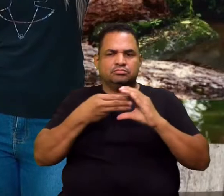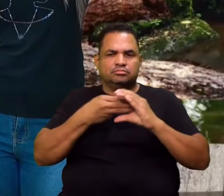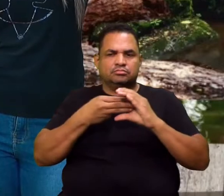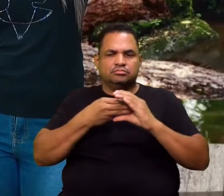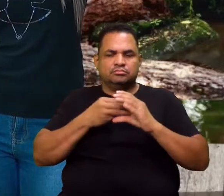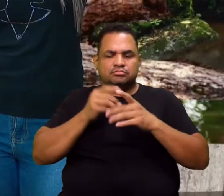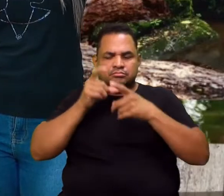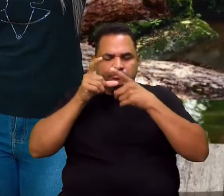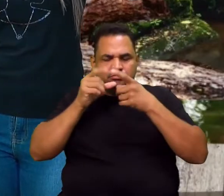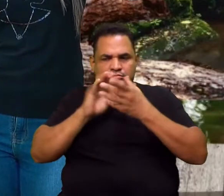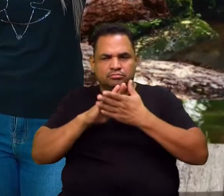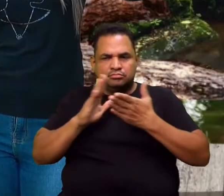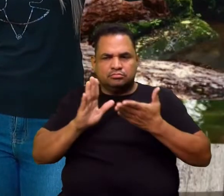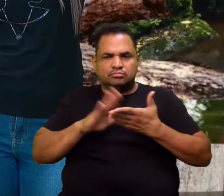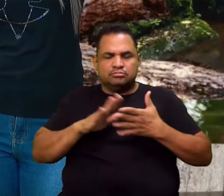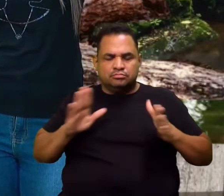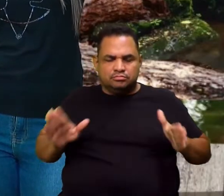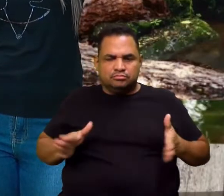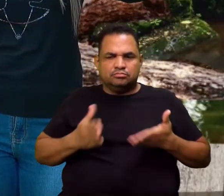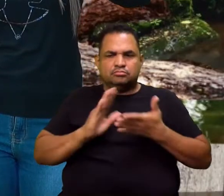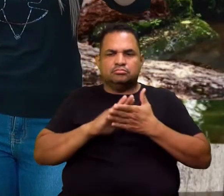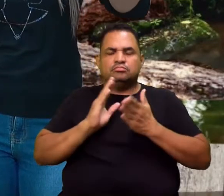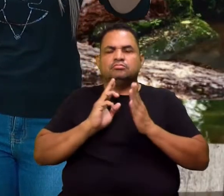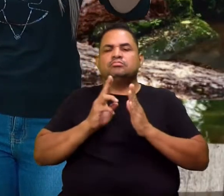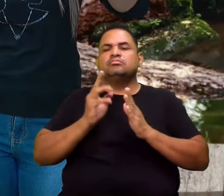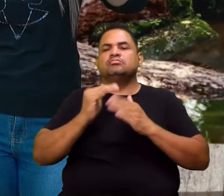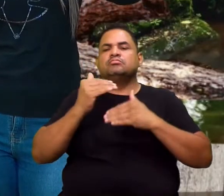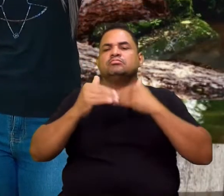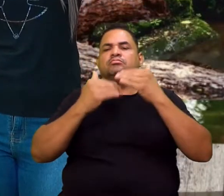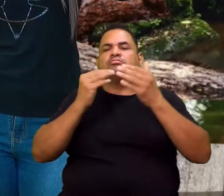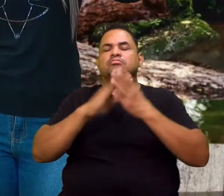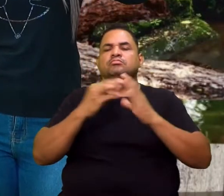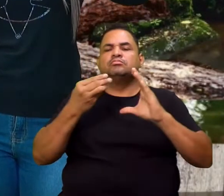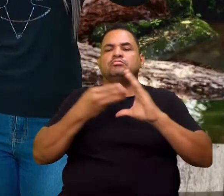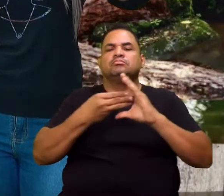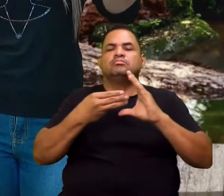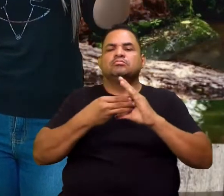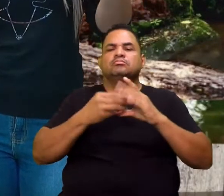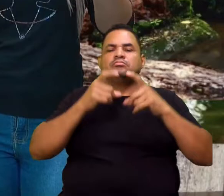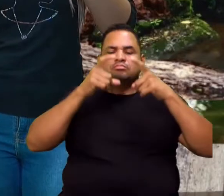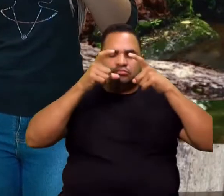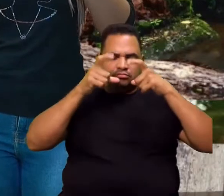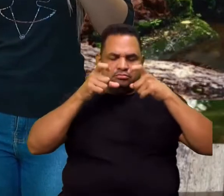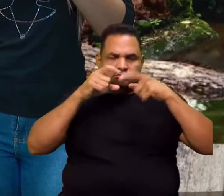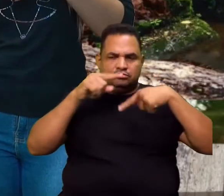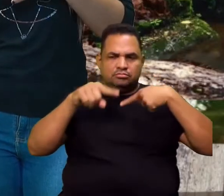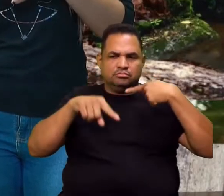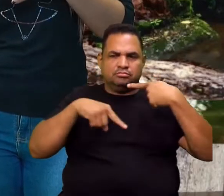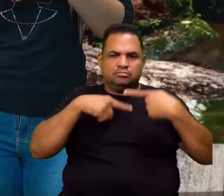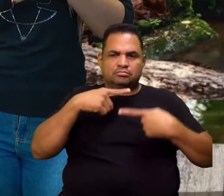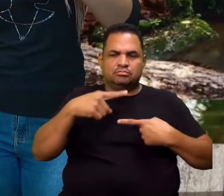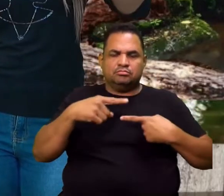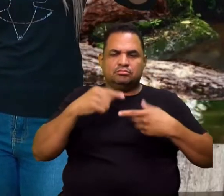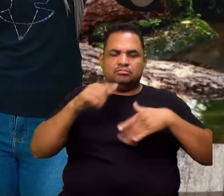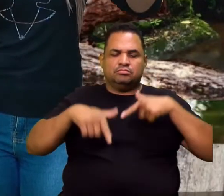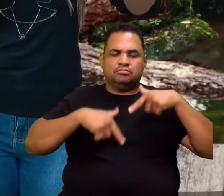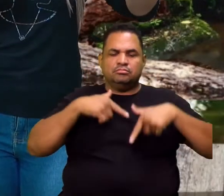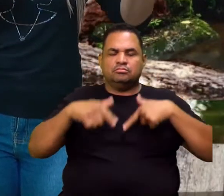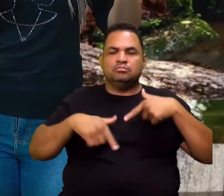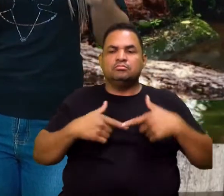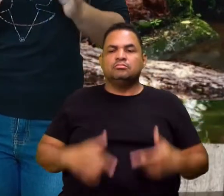induz o processo de divisão celular, onde eles vão ficar com os cromossomos bem visíveis, e aí você tira uma foto, depois você faz, é um trabalho bem manual mesmo,